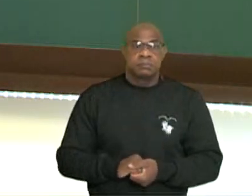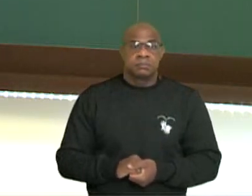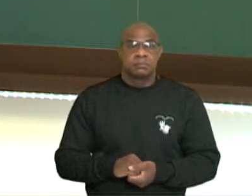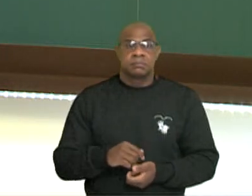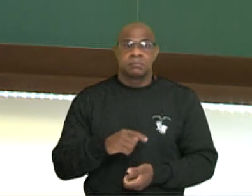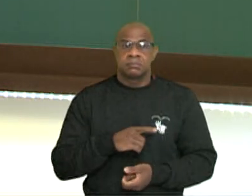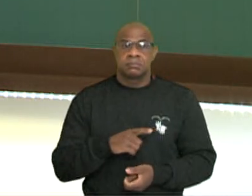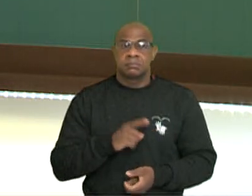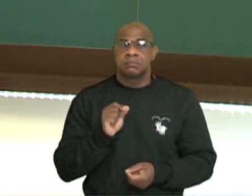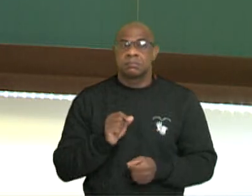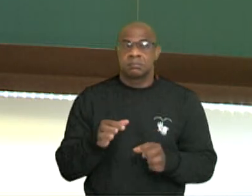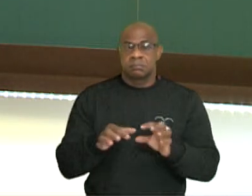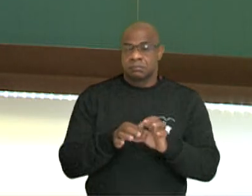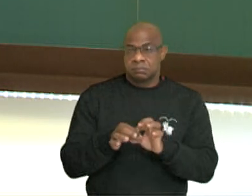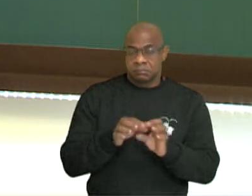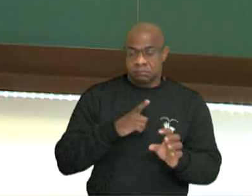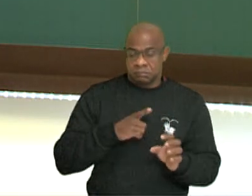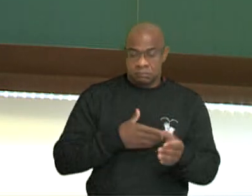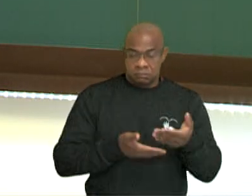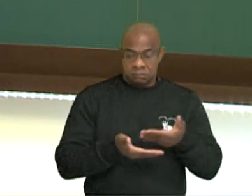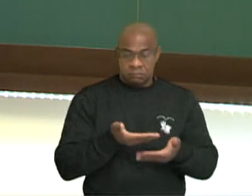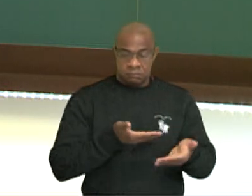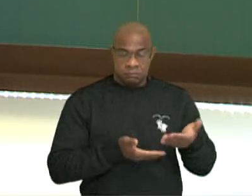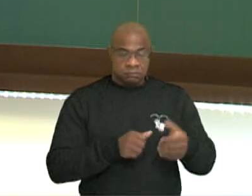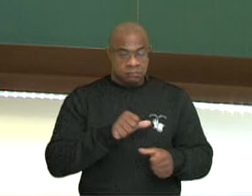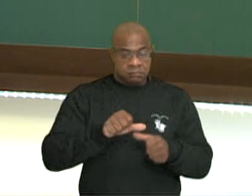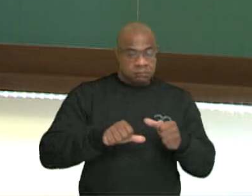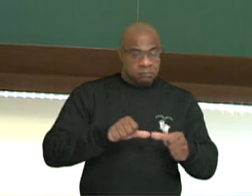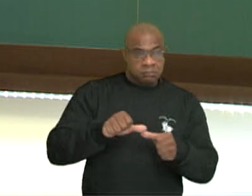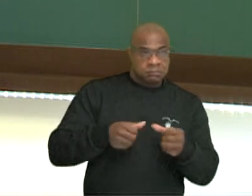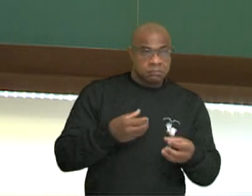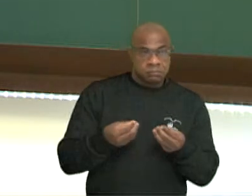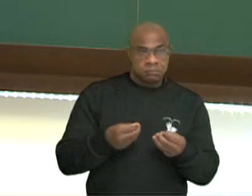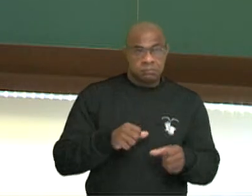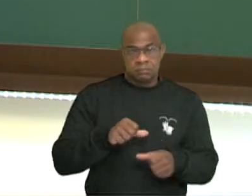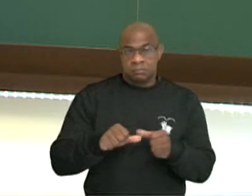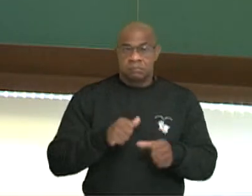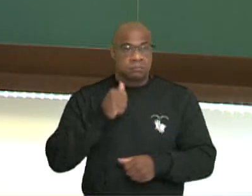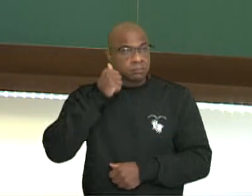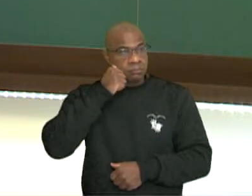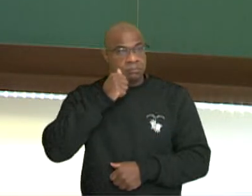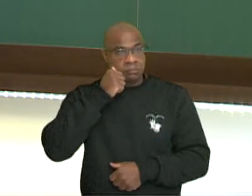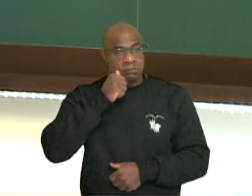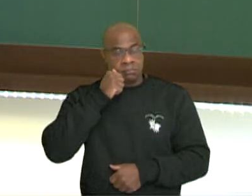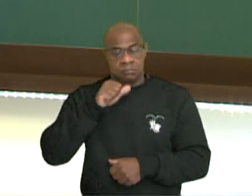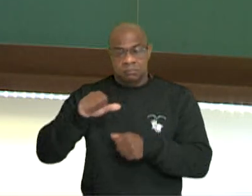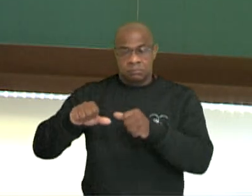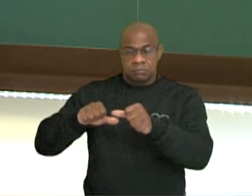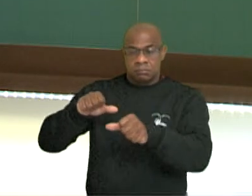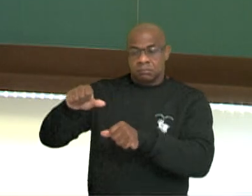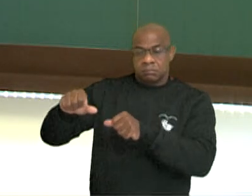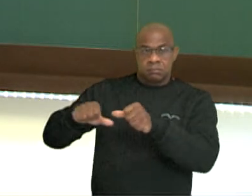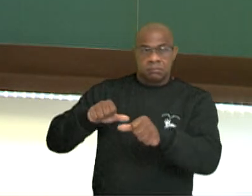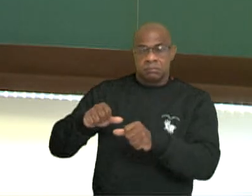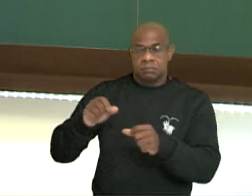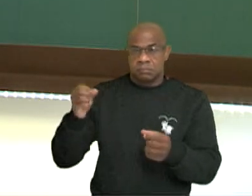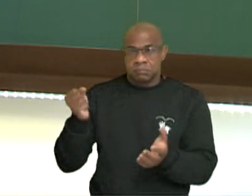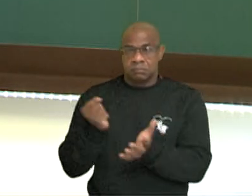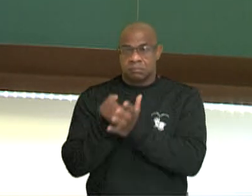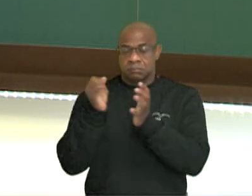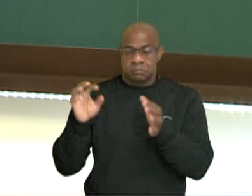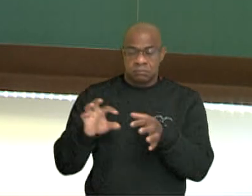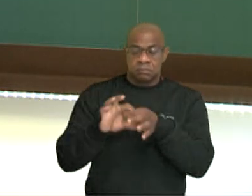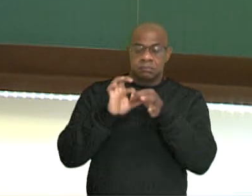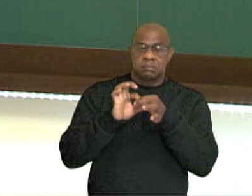uma aliança, uma espécie de troca, algumas vezes relacionada à troca de mulheres para selar essa aliança,